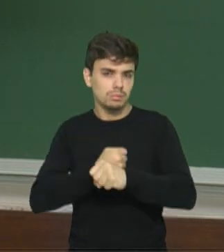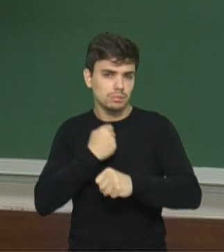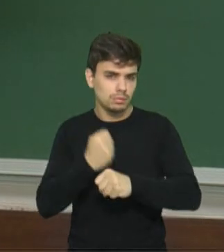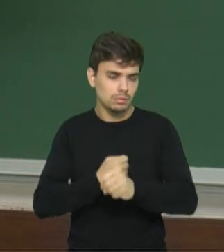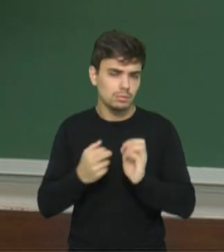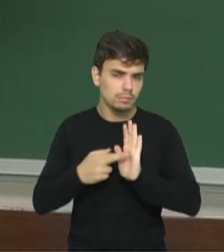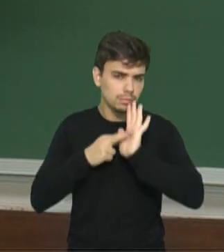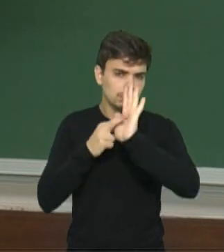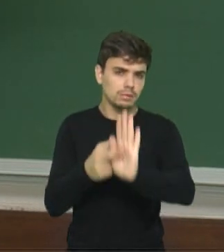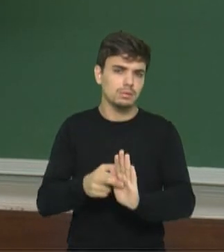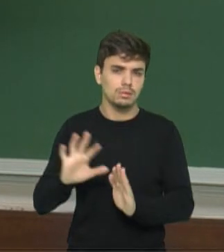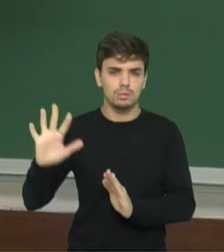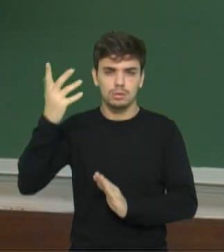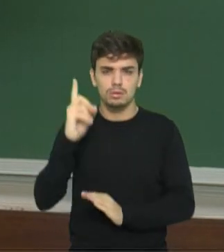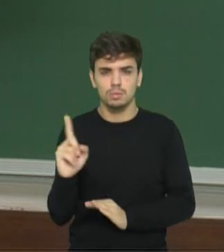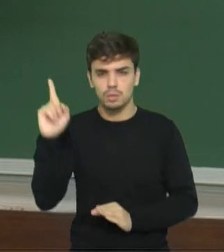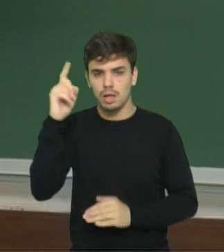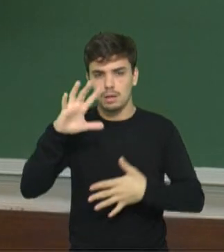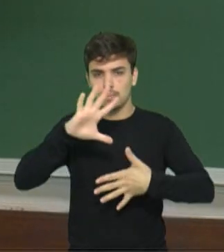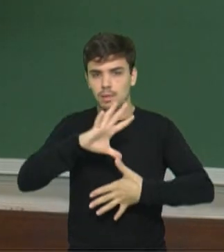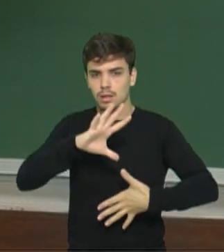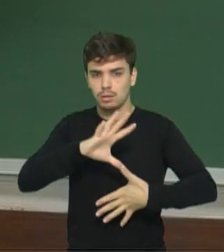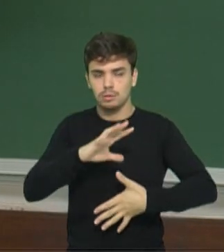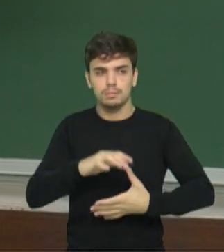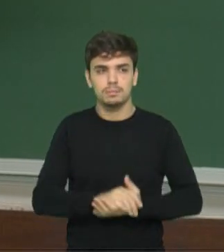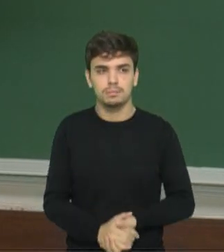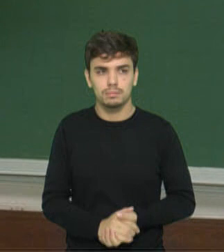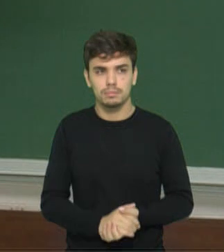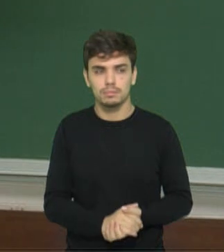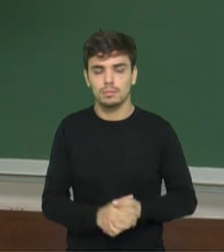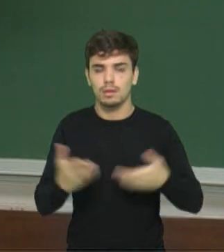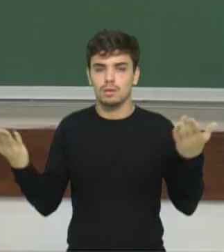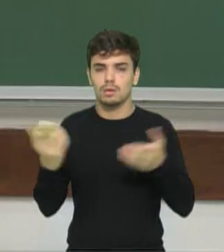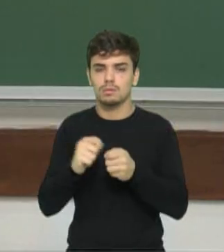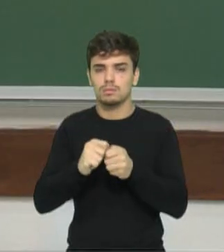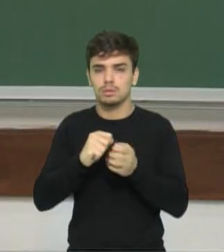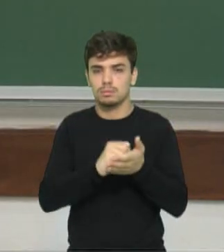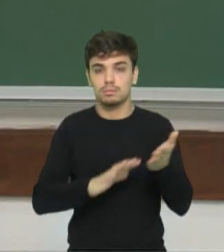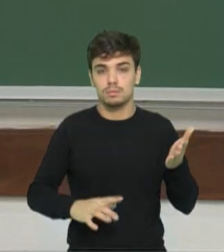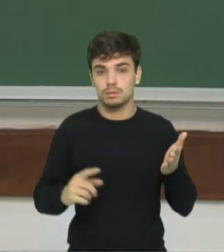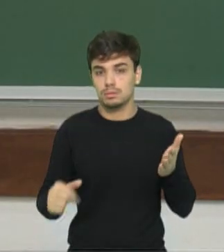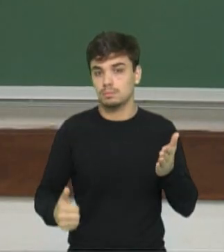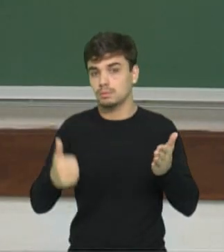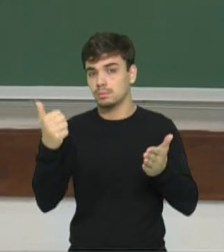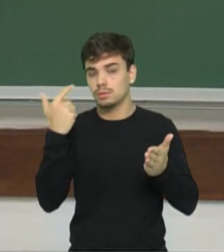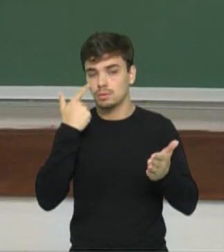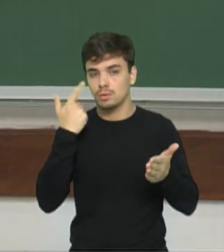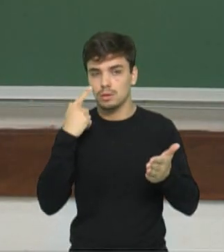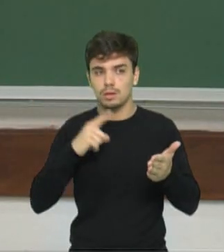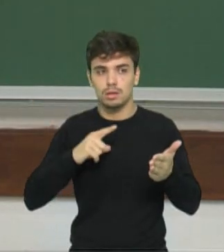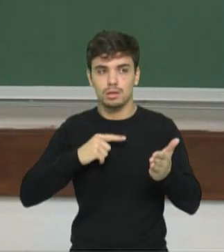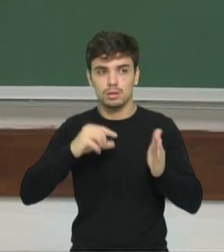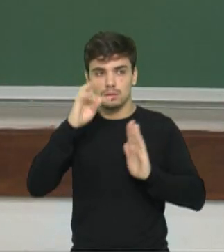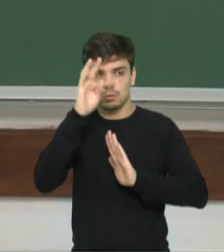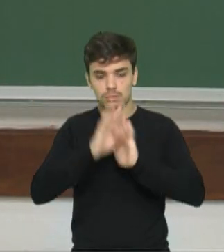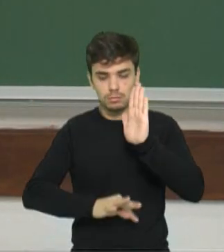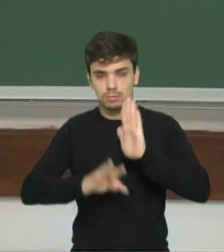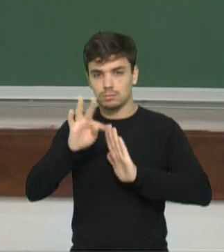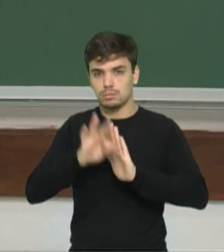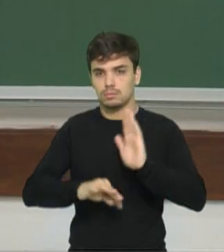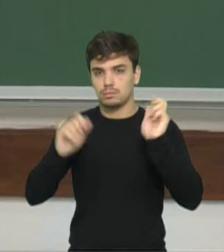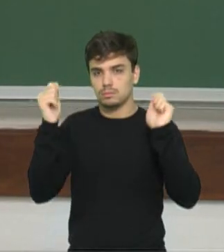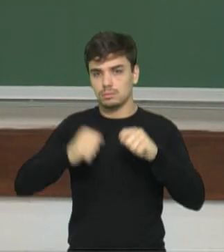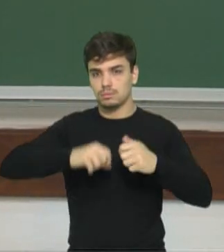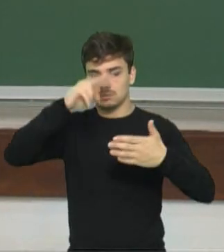regimes militares que aconteceram aqui na América, né? Pessoal, a gente vai fazer a primeira atividade. Tem um texto que a gente possa ler, né?